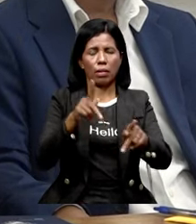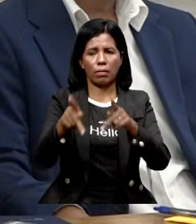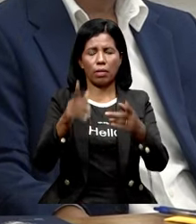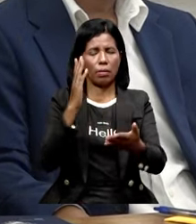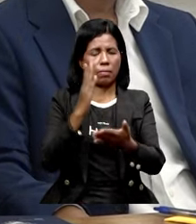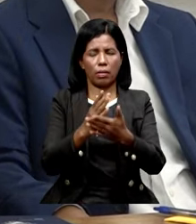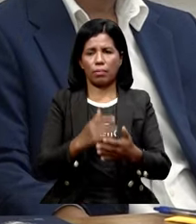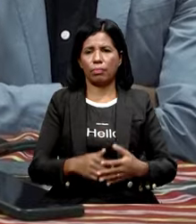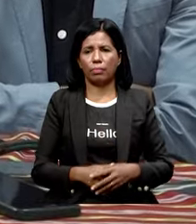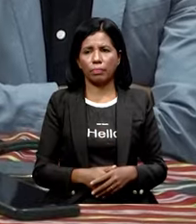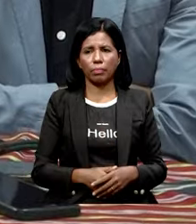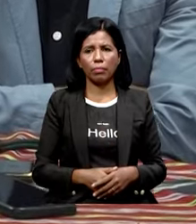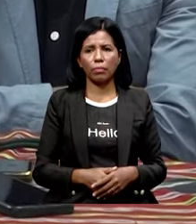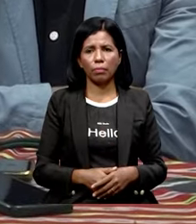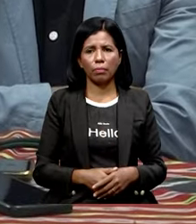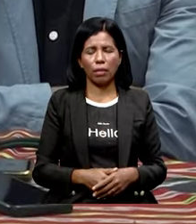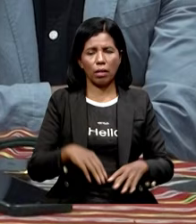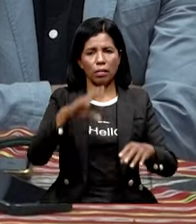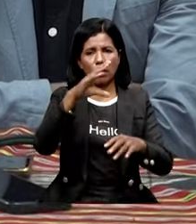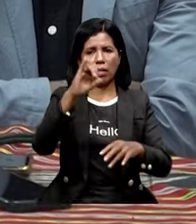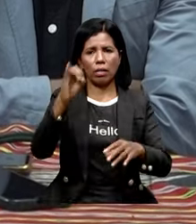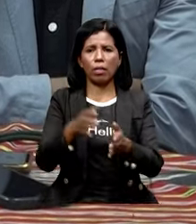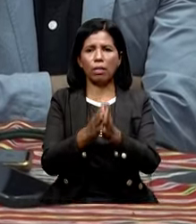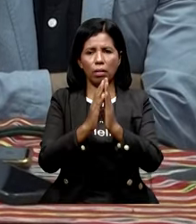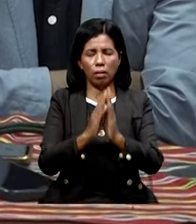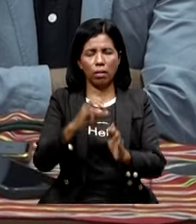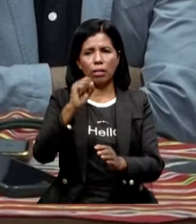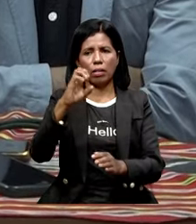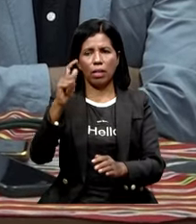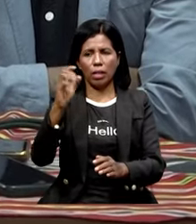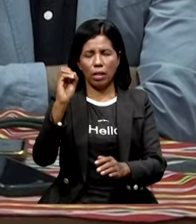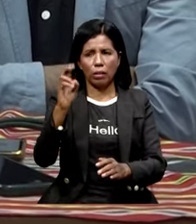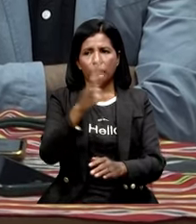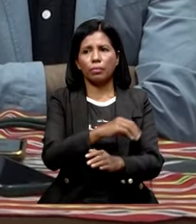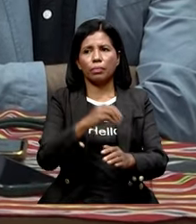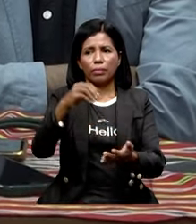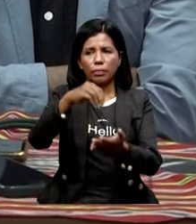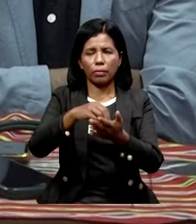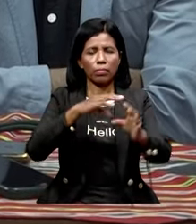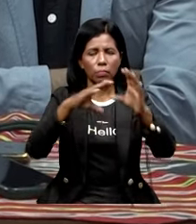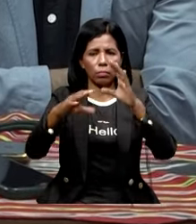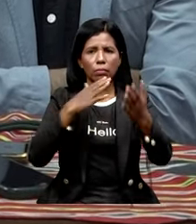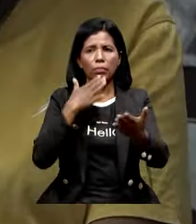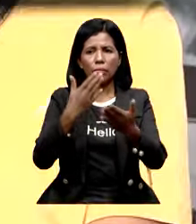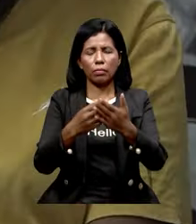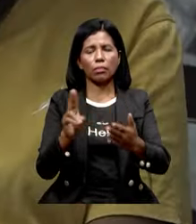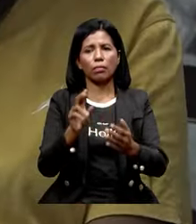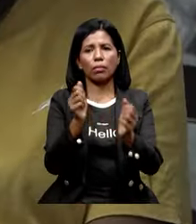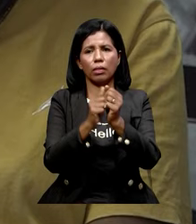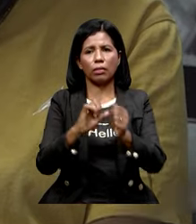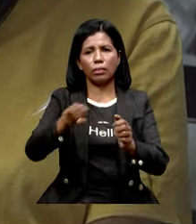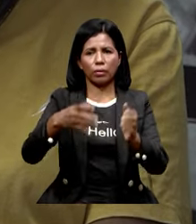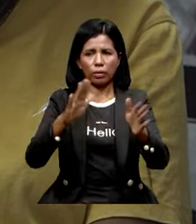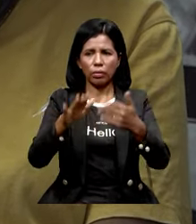belepando. Além de ne conselho imprensa mos russo baseatou no Penitele, atu cria comunicação dia o jornalista sira ia